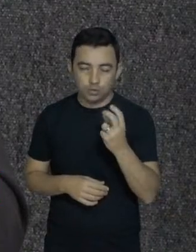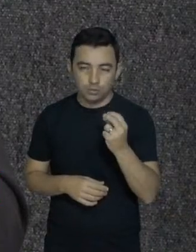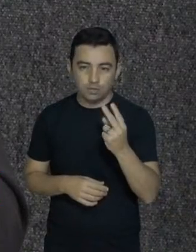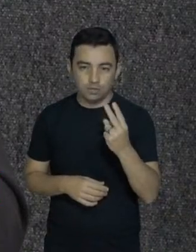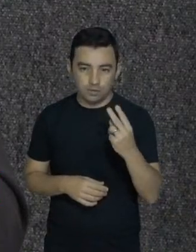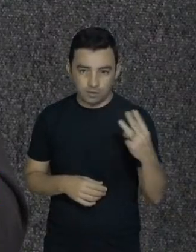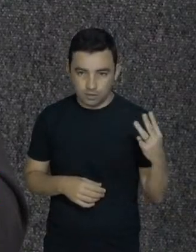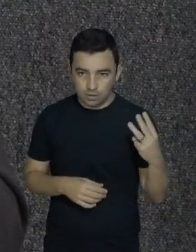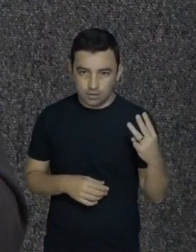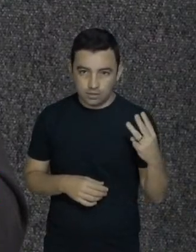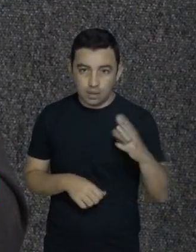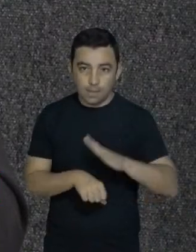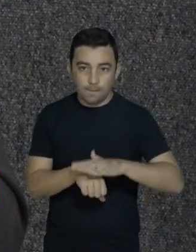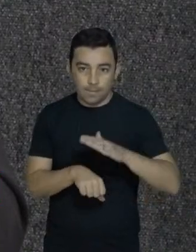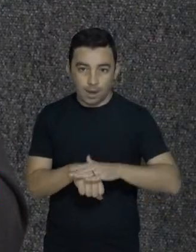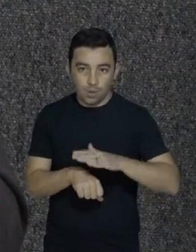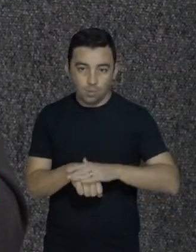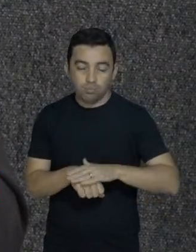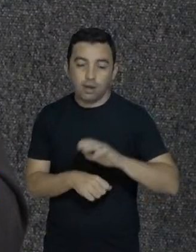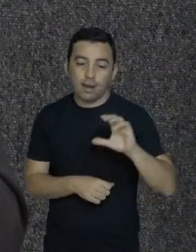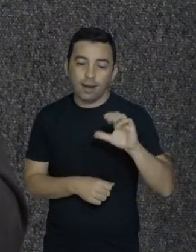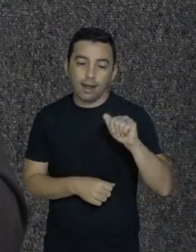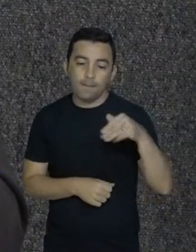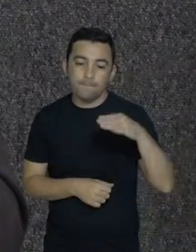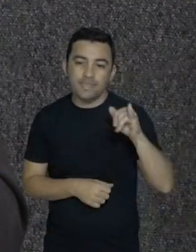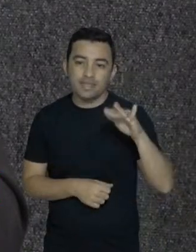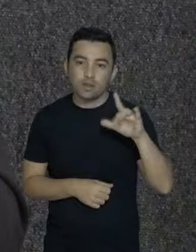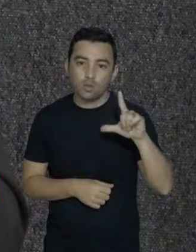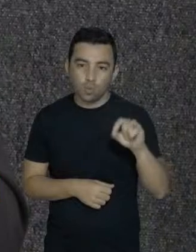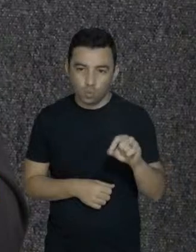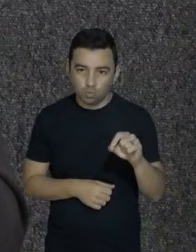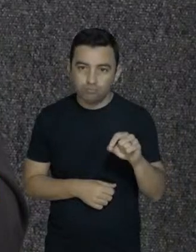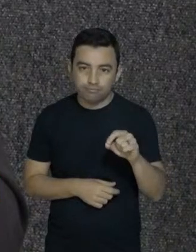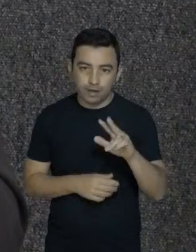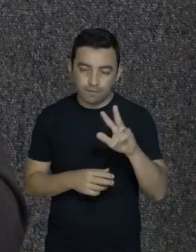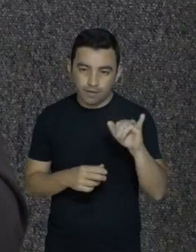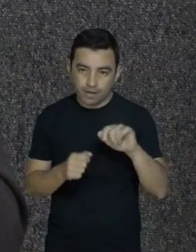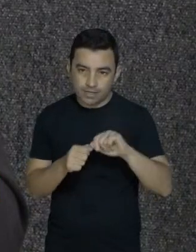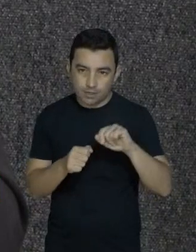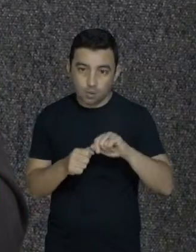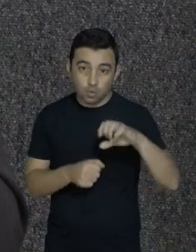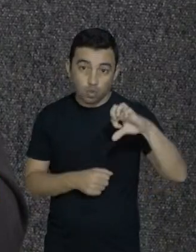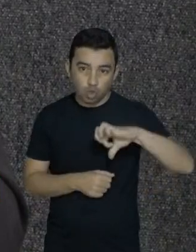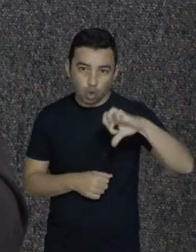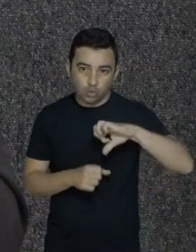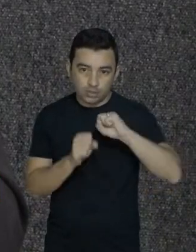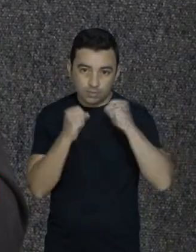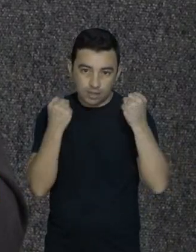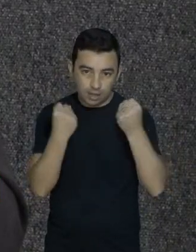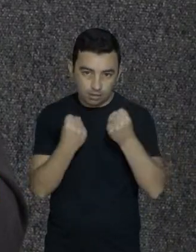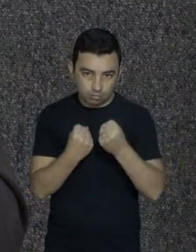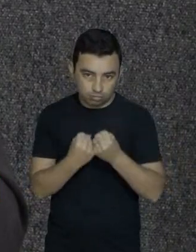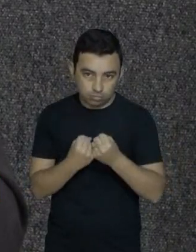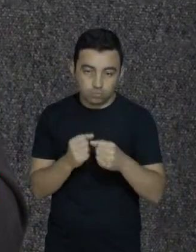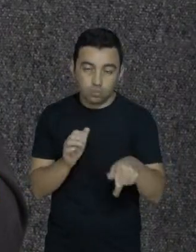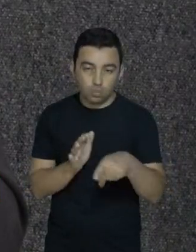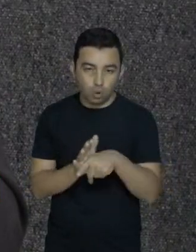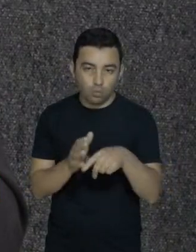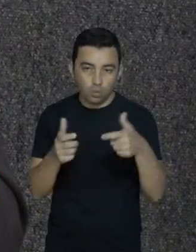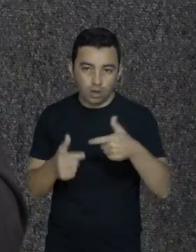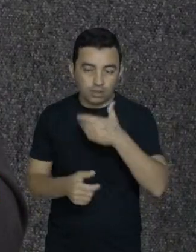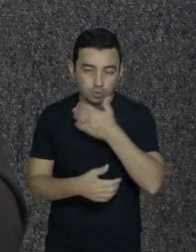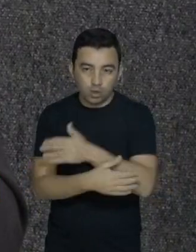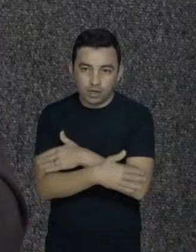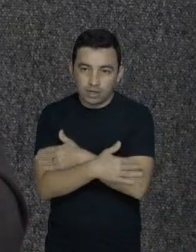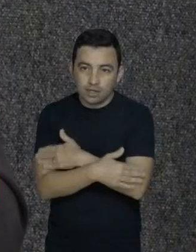de autoria do deputado Camilo Martins para realização do nono seminário Municipal da APAE de São Joaquim com o tema